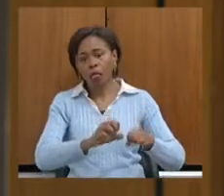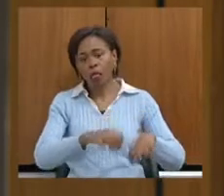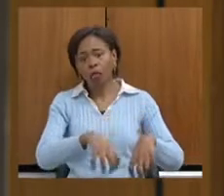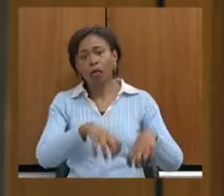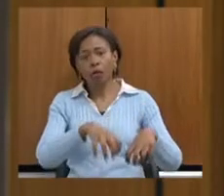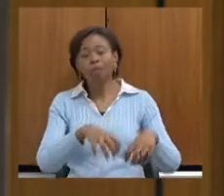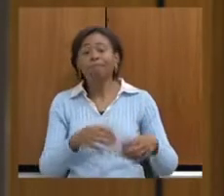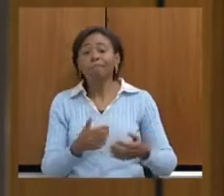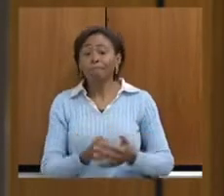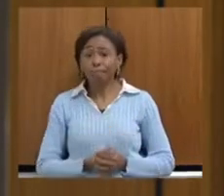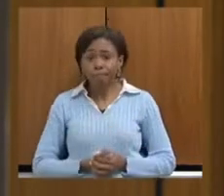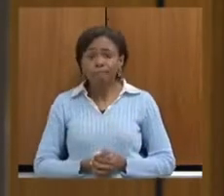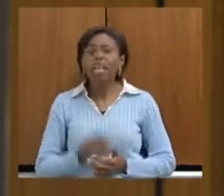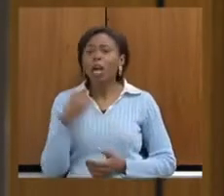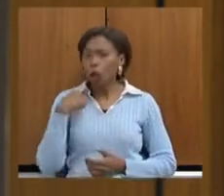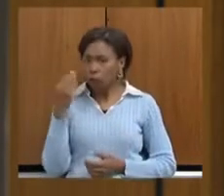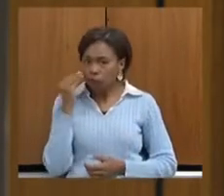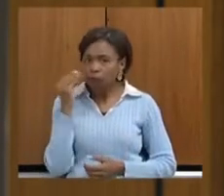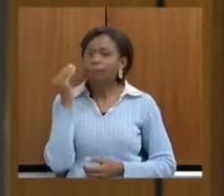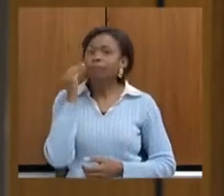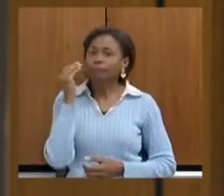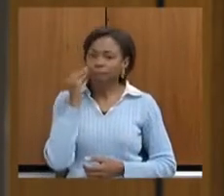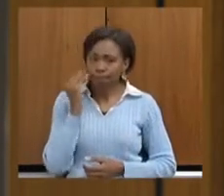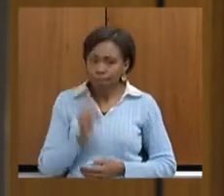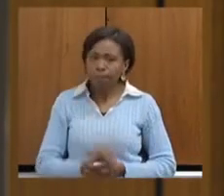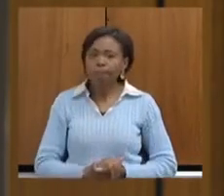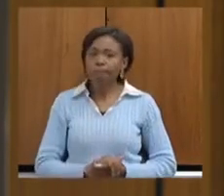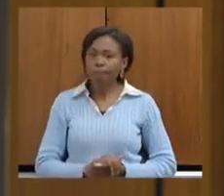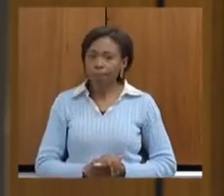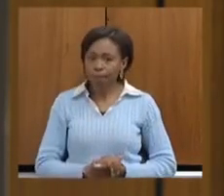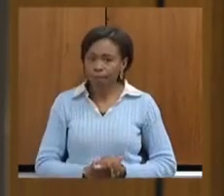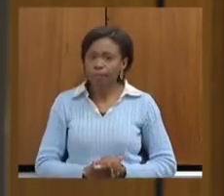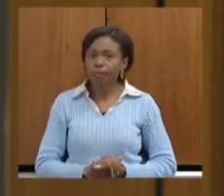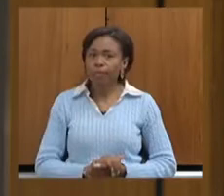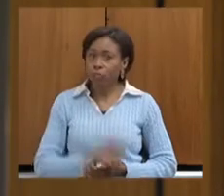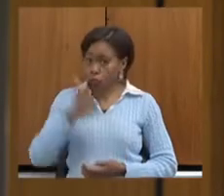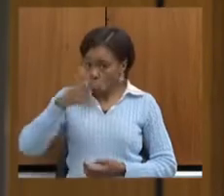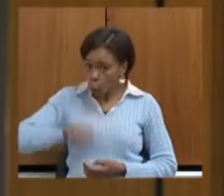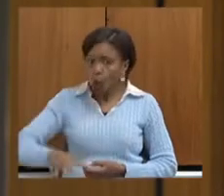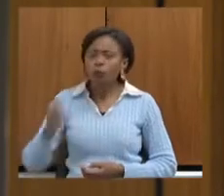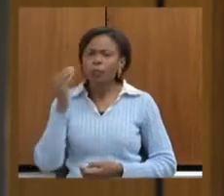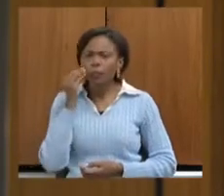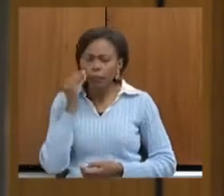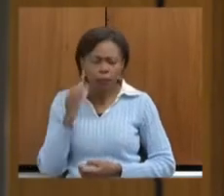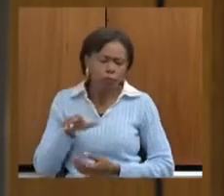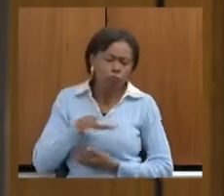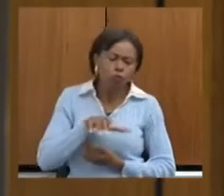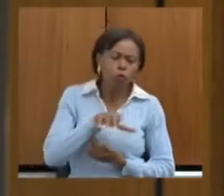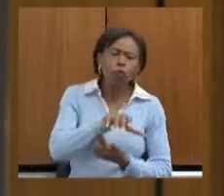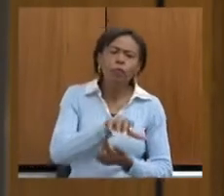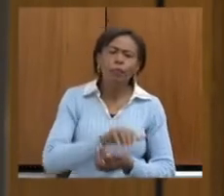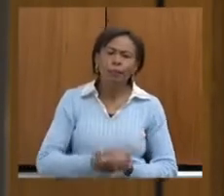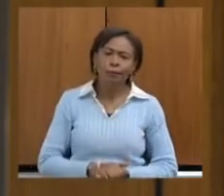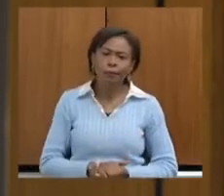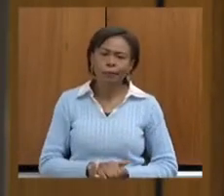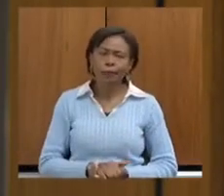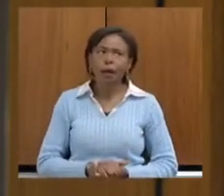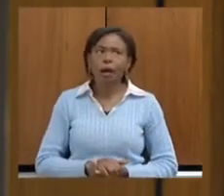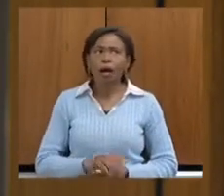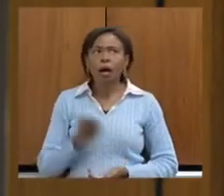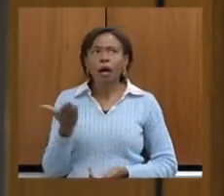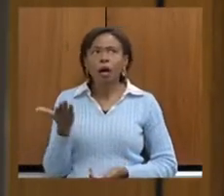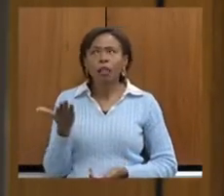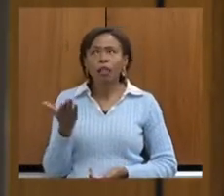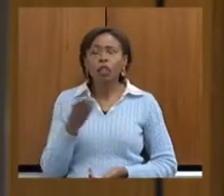eu fiz o teste depois agora eu fiz teste e quando foi